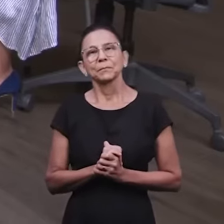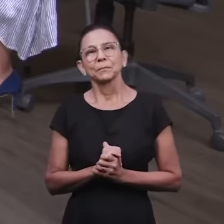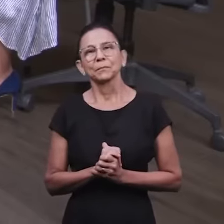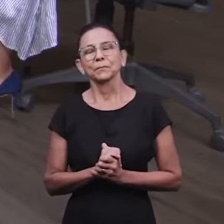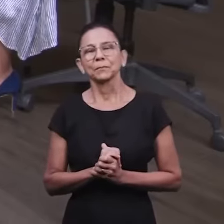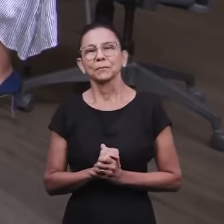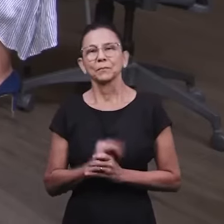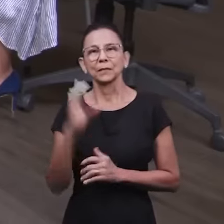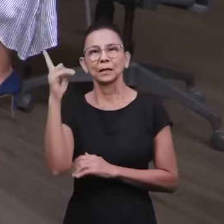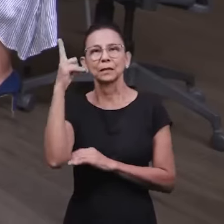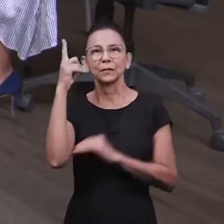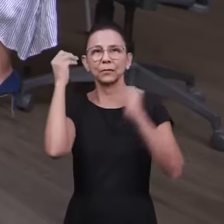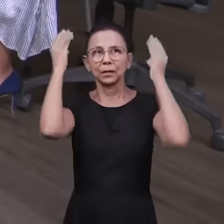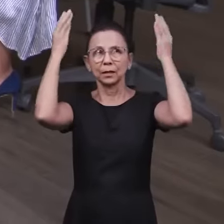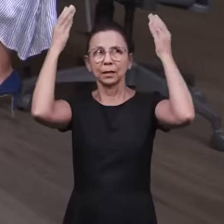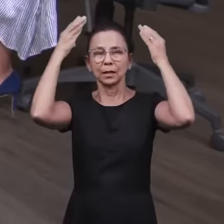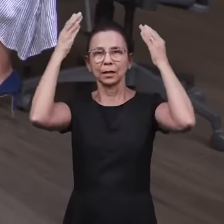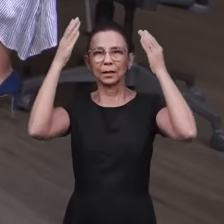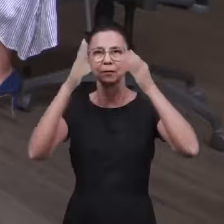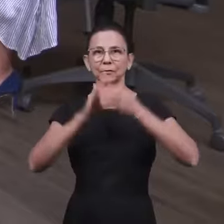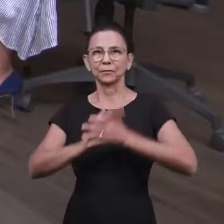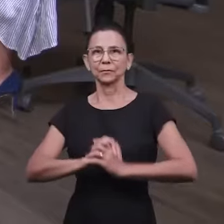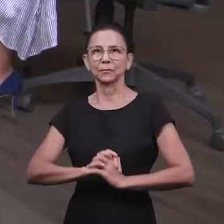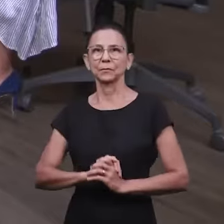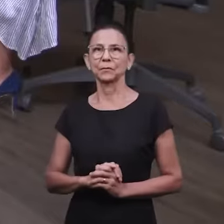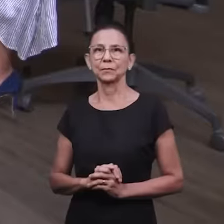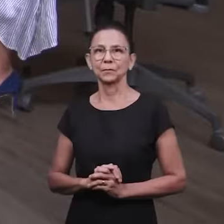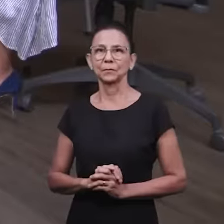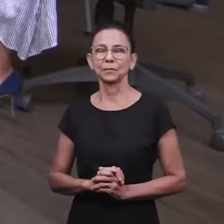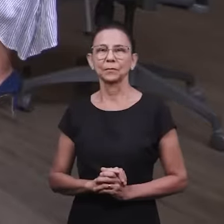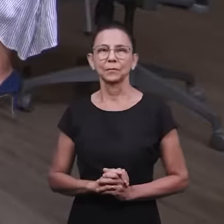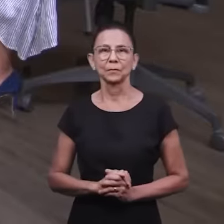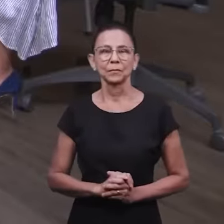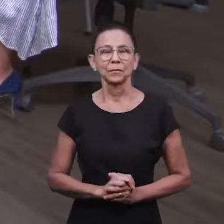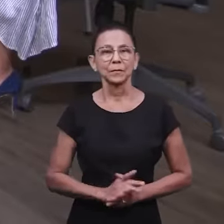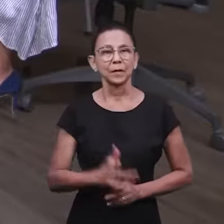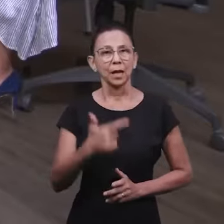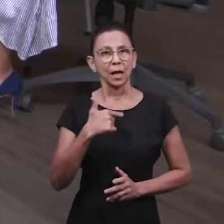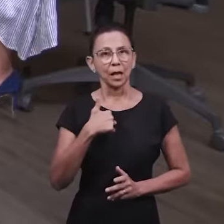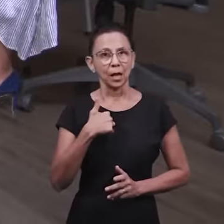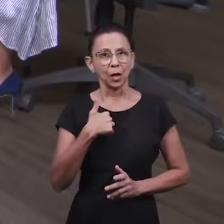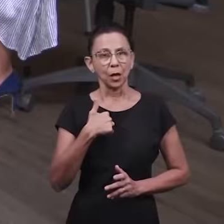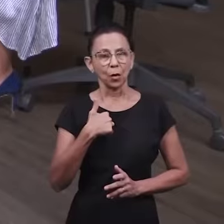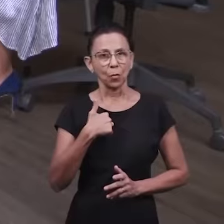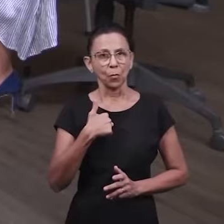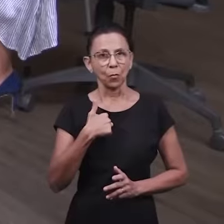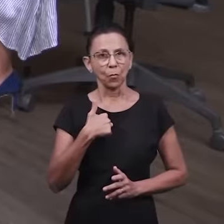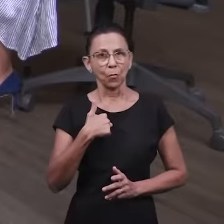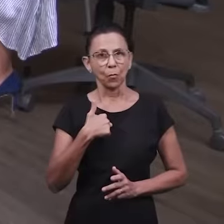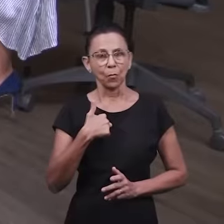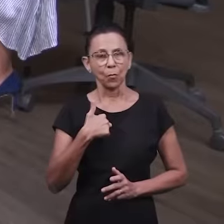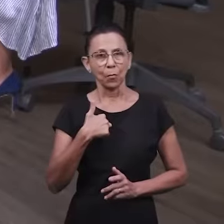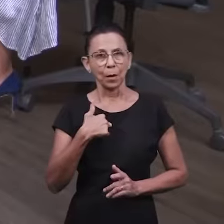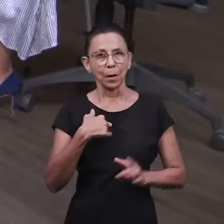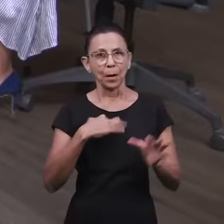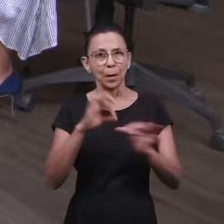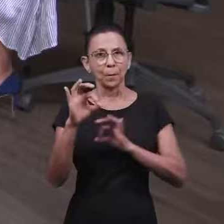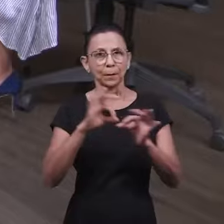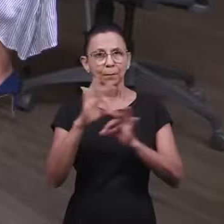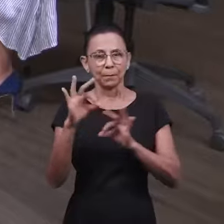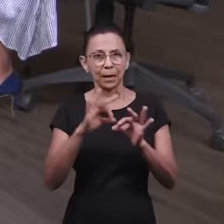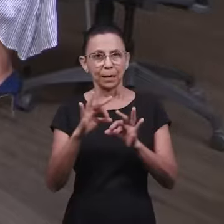um palácio. Ele quer assim, eu faço os meus próprios instrumentos. Ele mesmo fazia. Ele